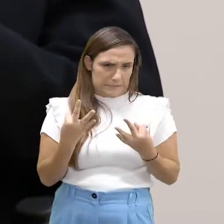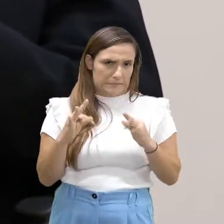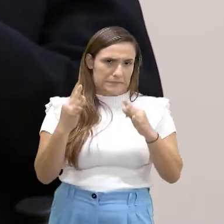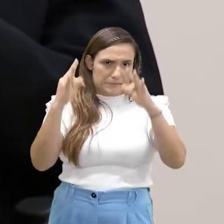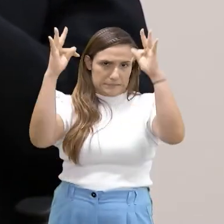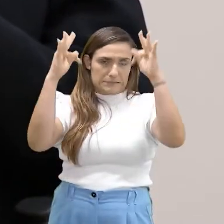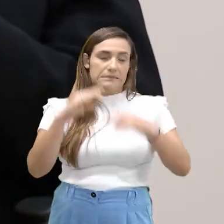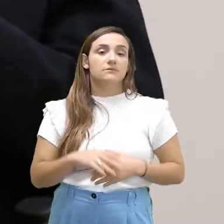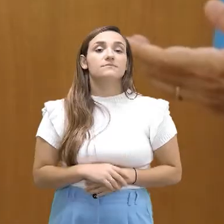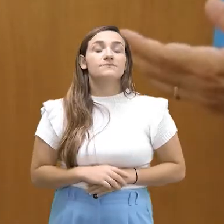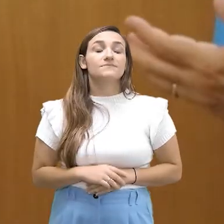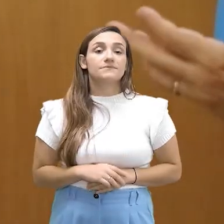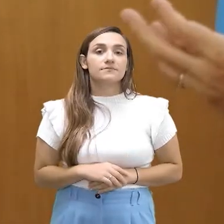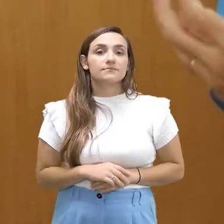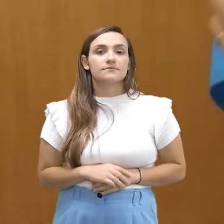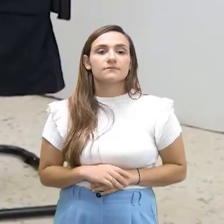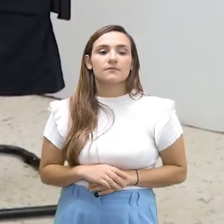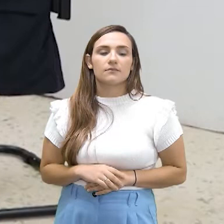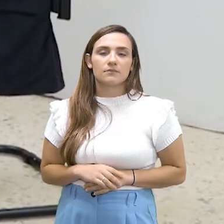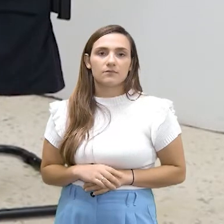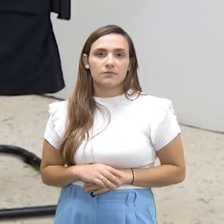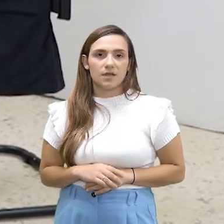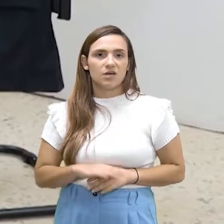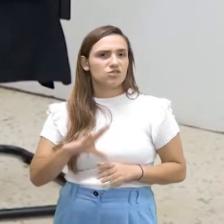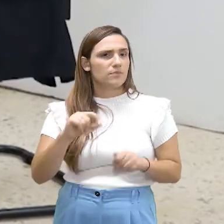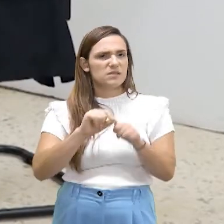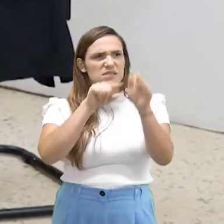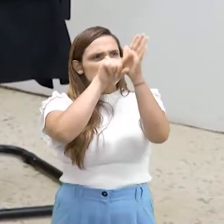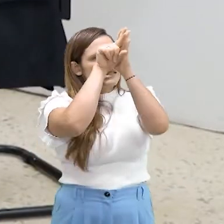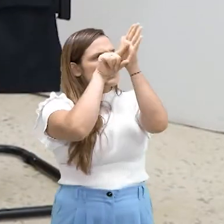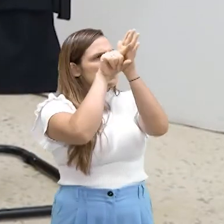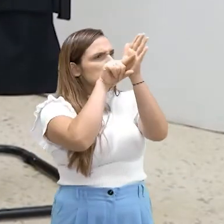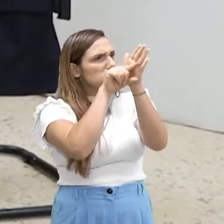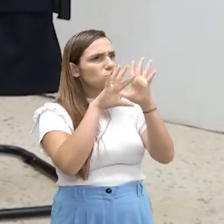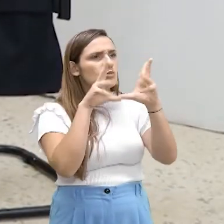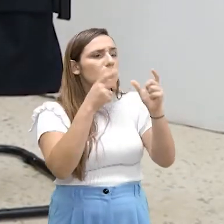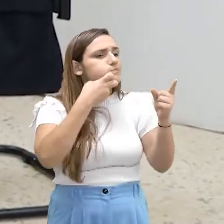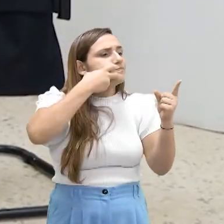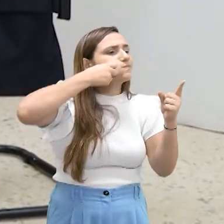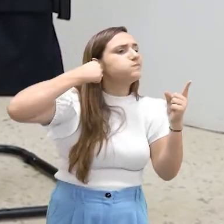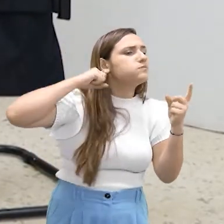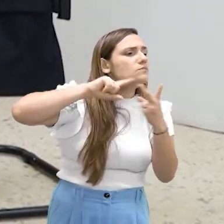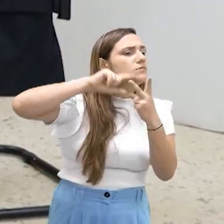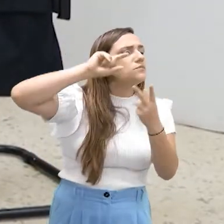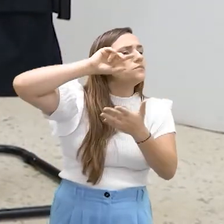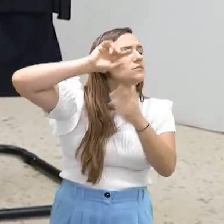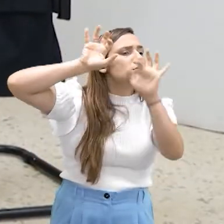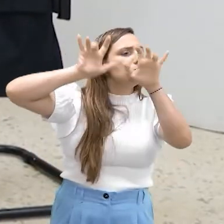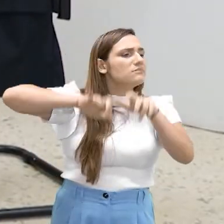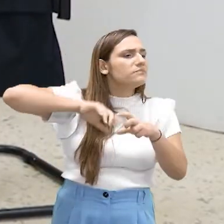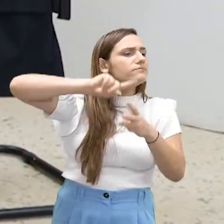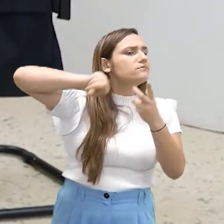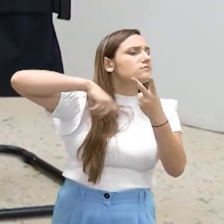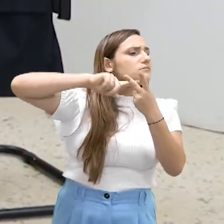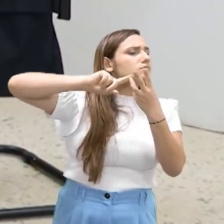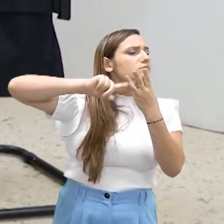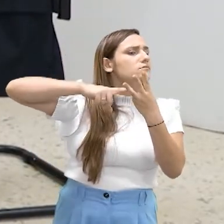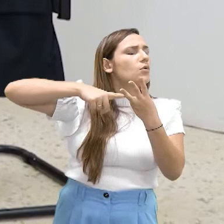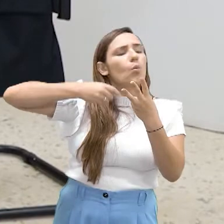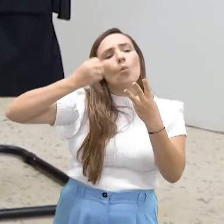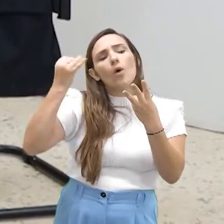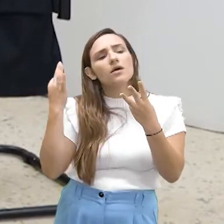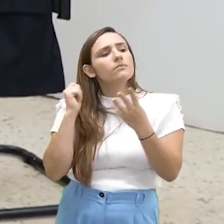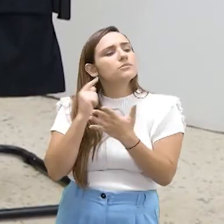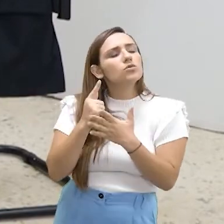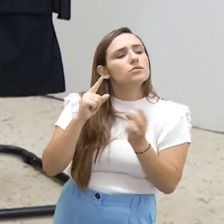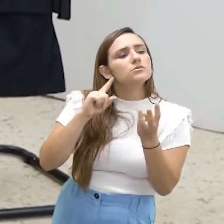desse avanço tecnológico, né, nós temos todo o histórico do cartório. O que arrecada, o que lavrou, o que deixou de lavrar, enfim,